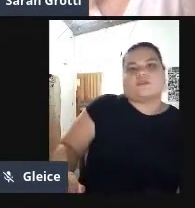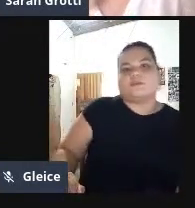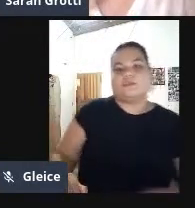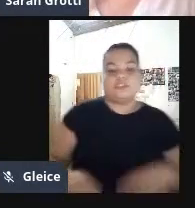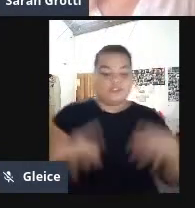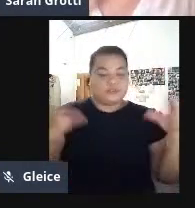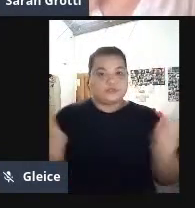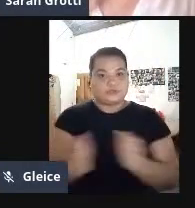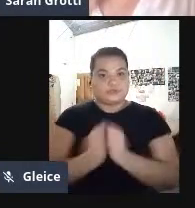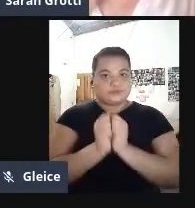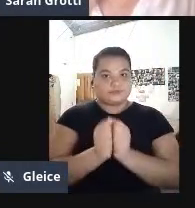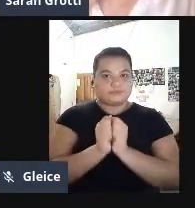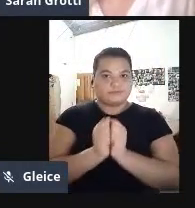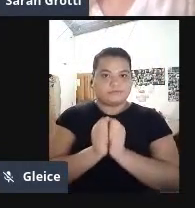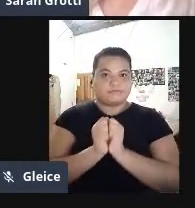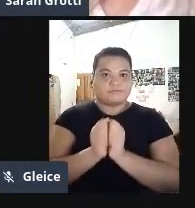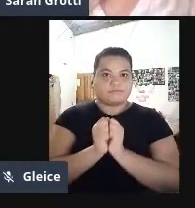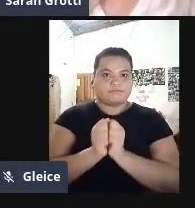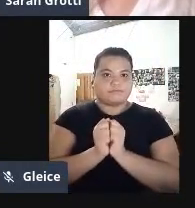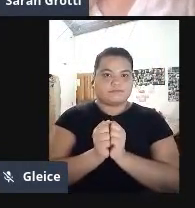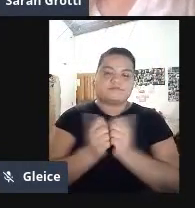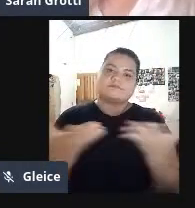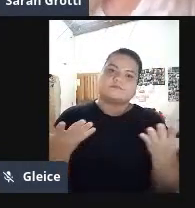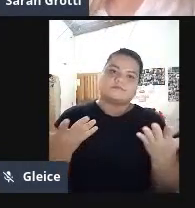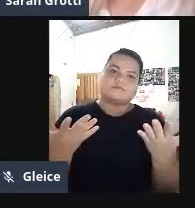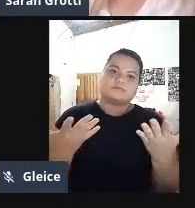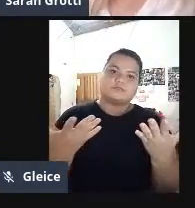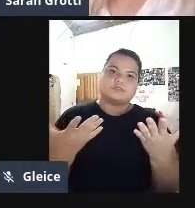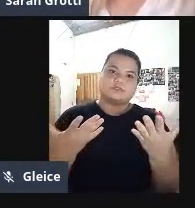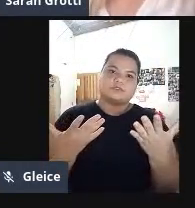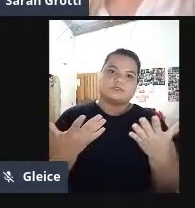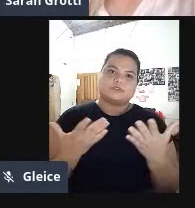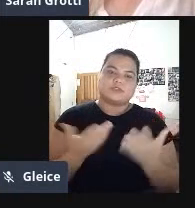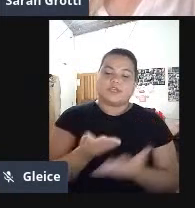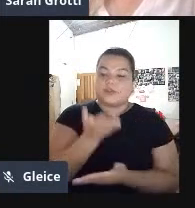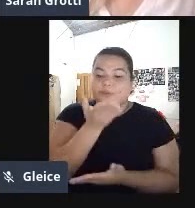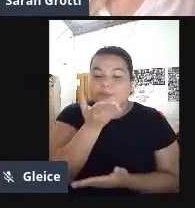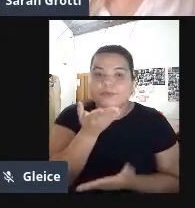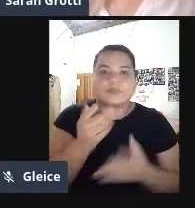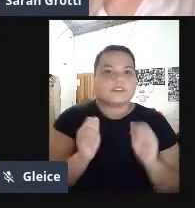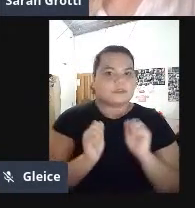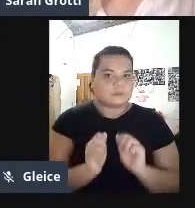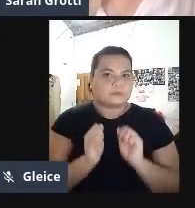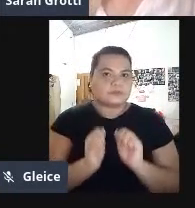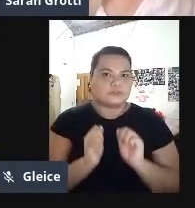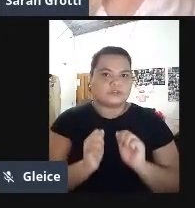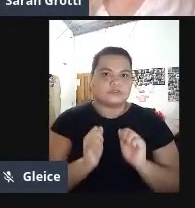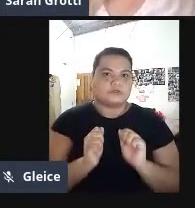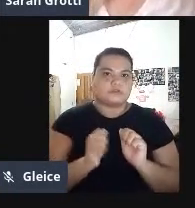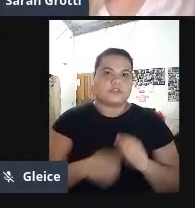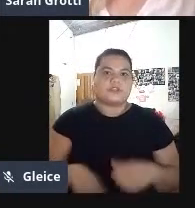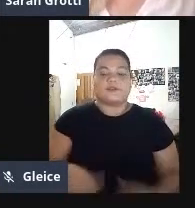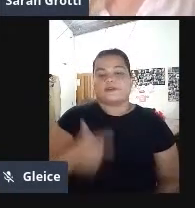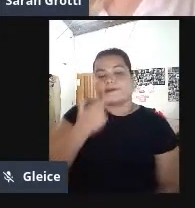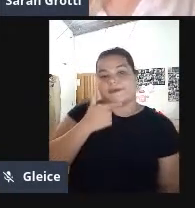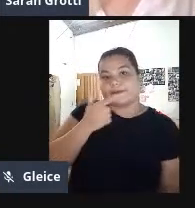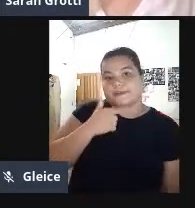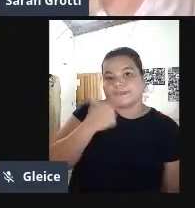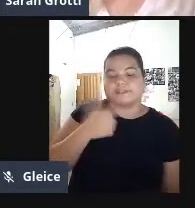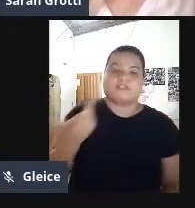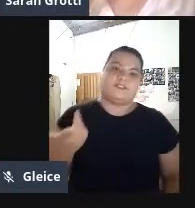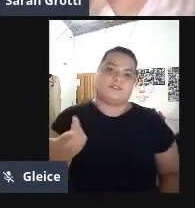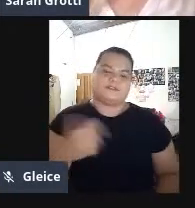pão árabe, trigo, né? Trigo, cereal. Cereais e queijos, patê de lentilha e